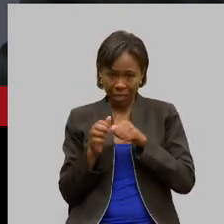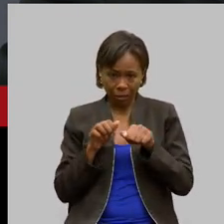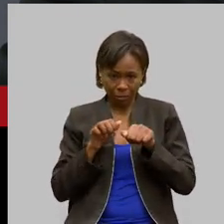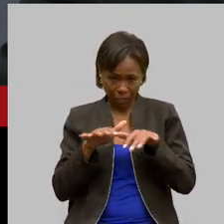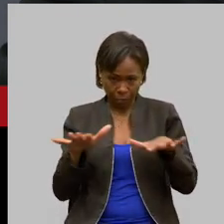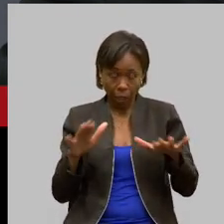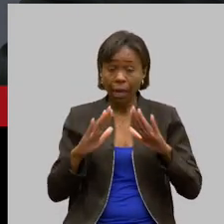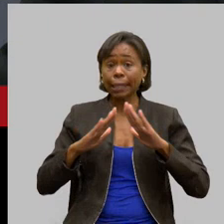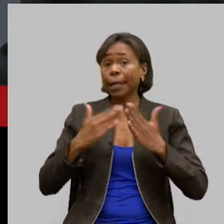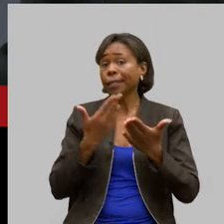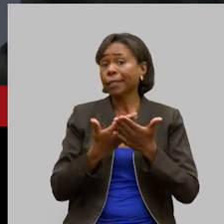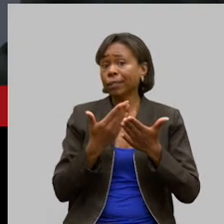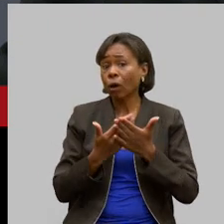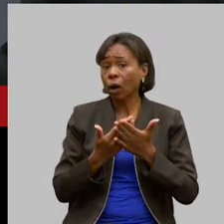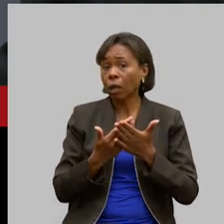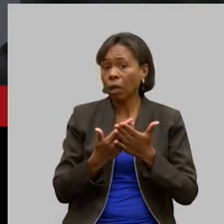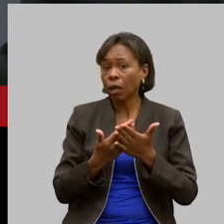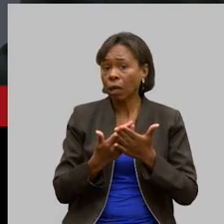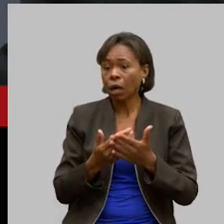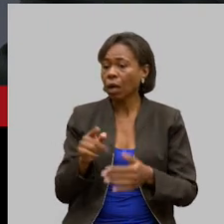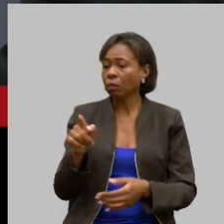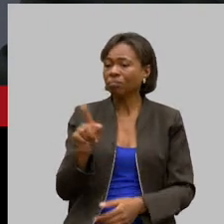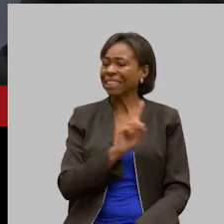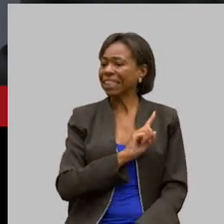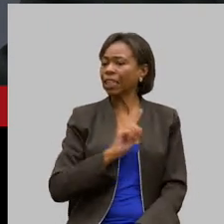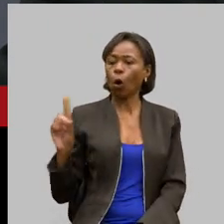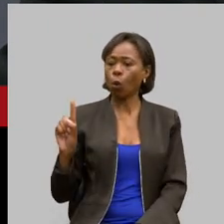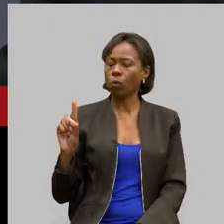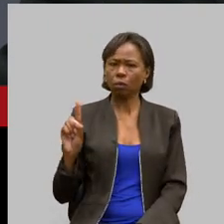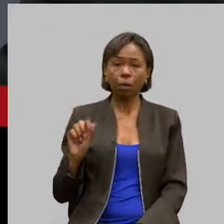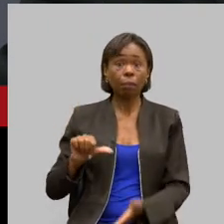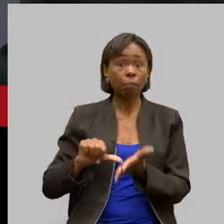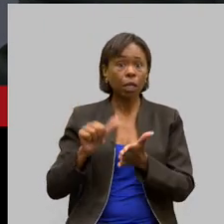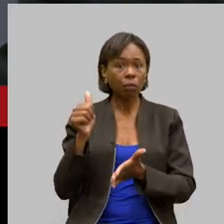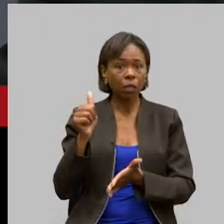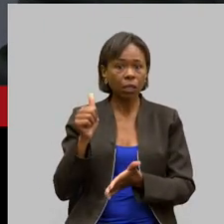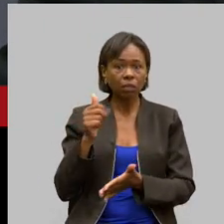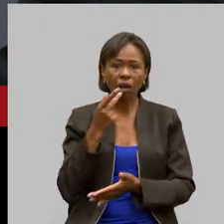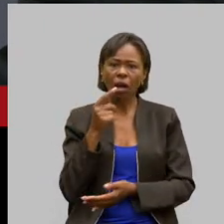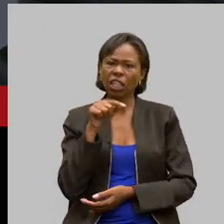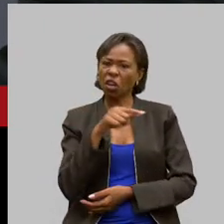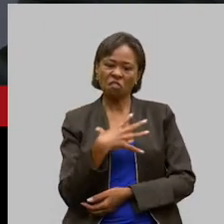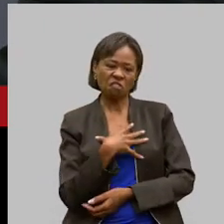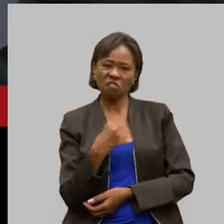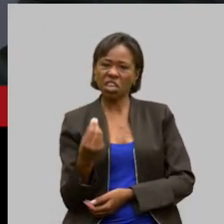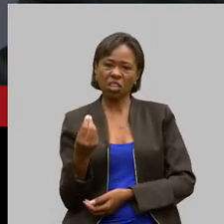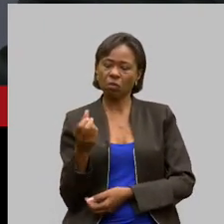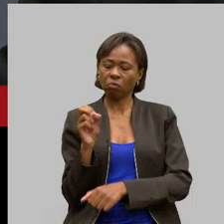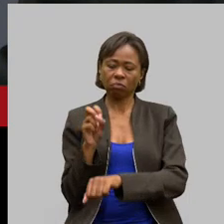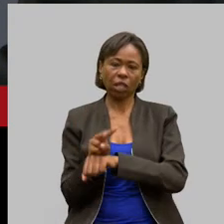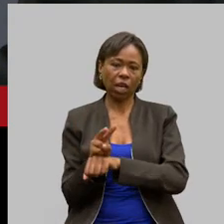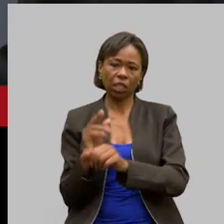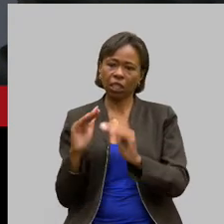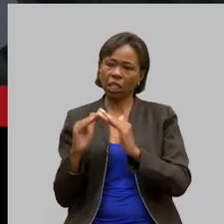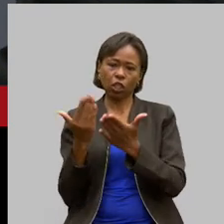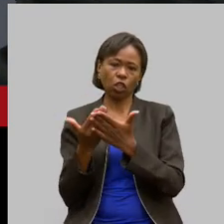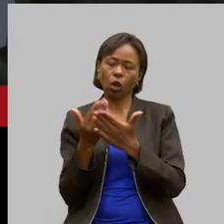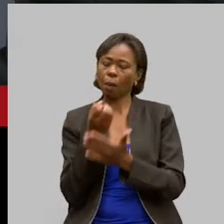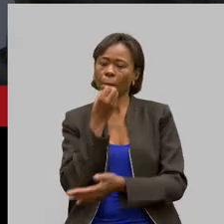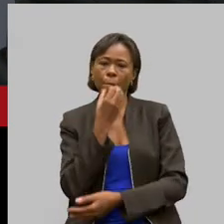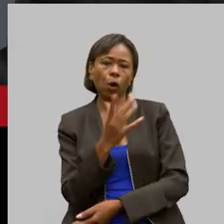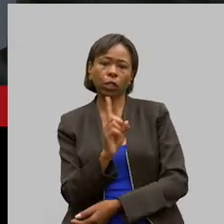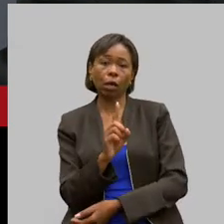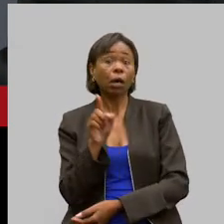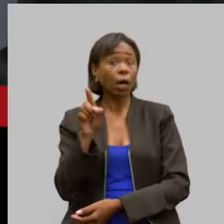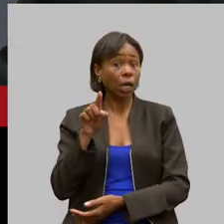eu recebi o primeiro não seu filho não vai ser bem-vindo na escola que era uma escola internacional porque ele era